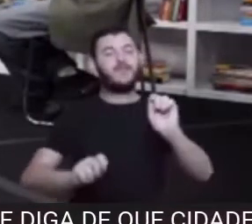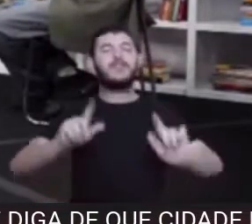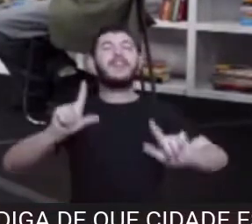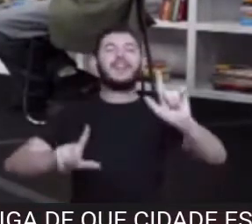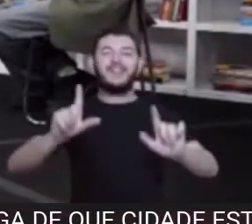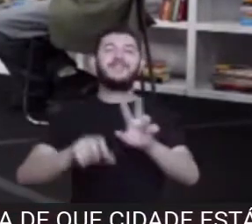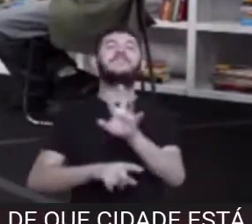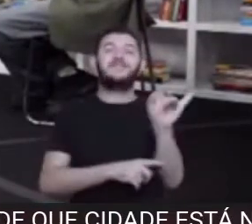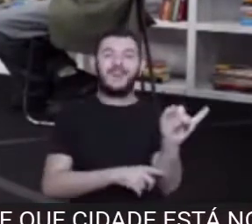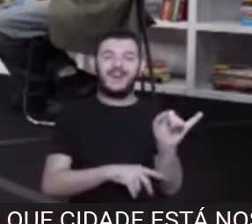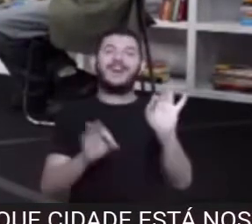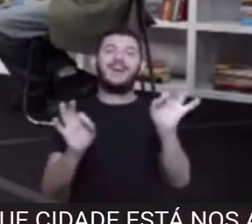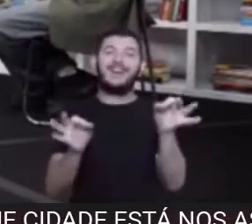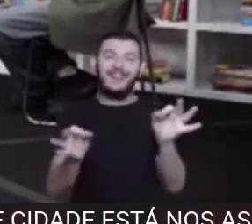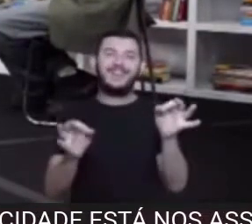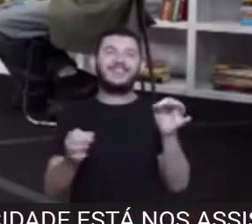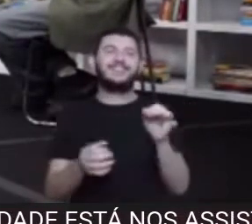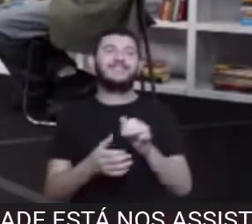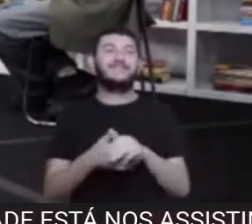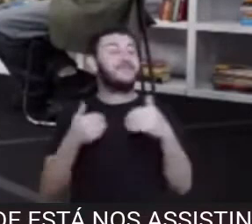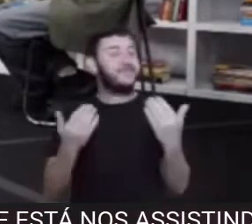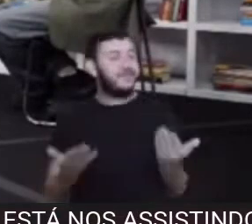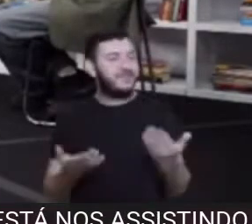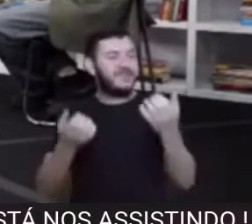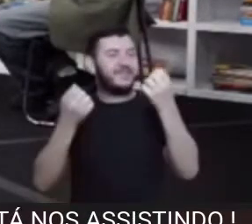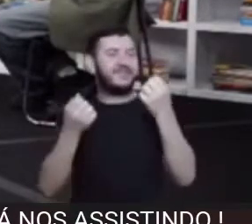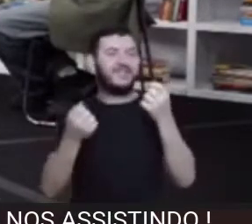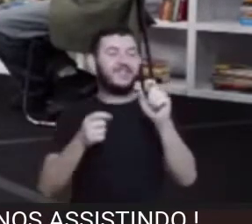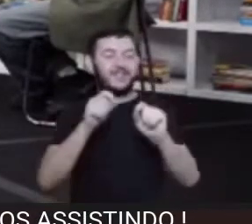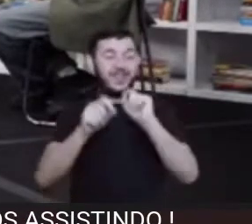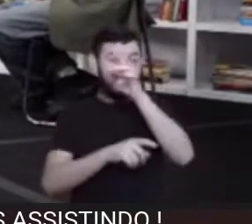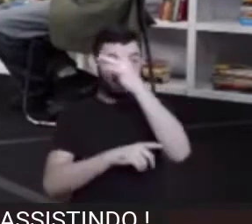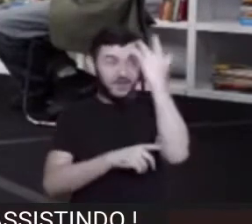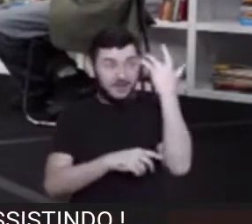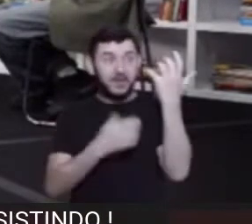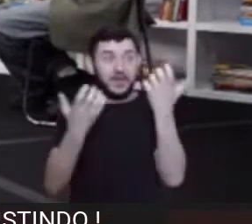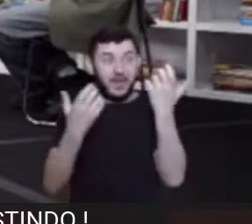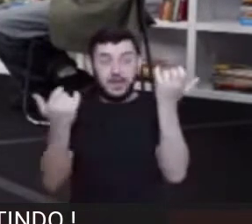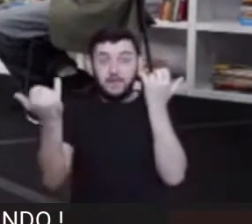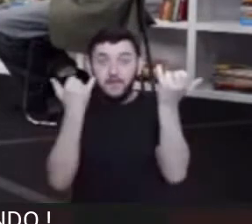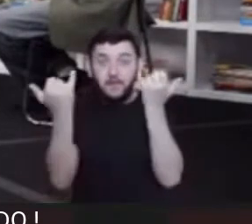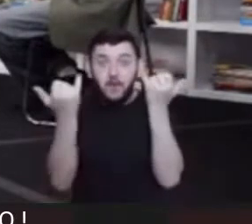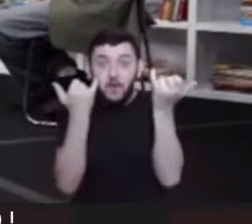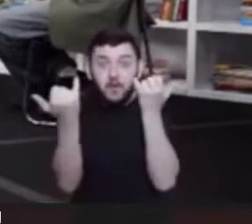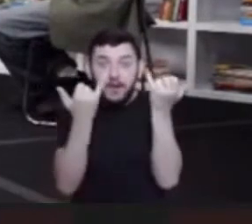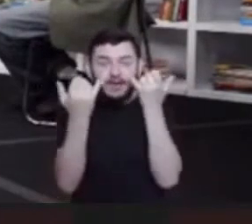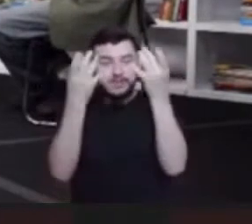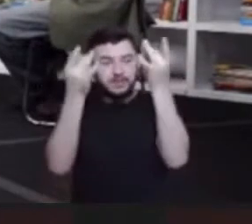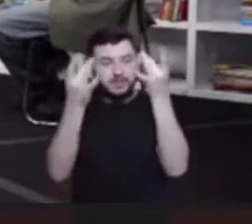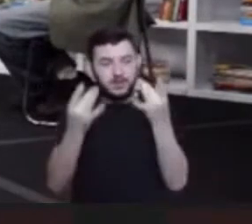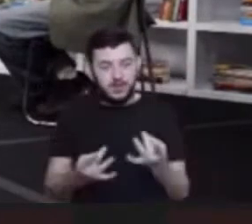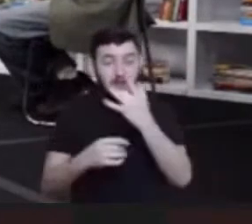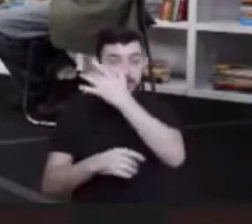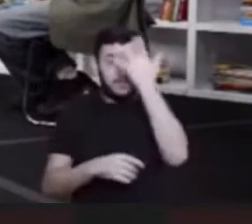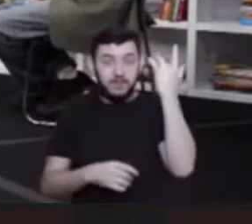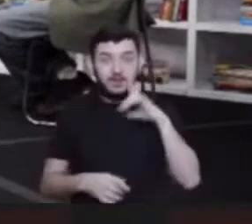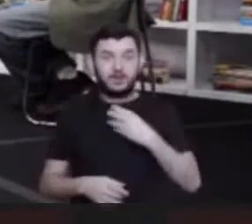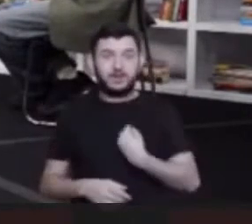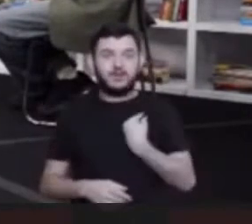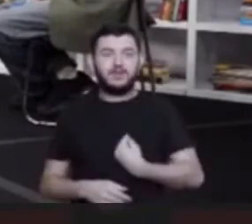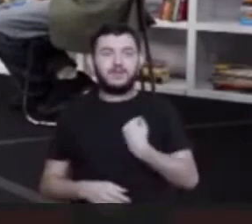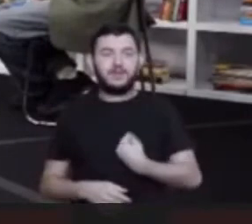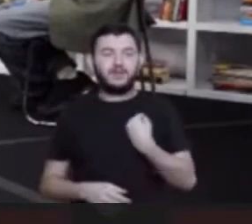Muito bem. Outras pessoas que quiserem se informar, as pessoas que passaram dezenas e dezenas de